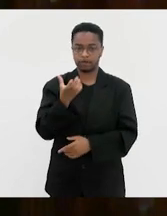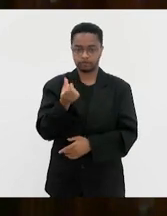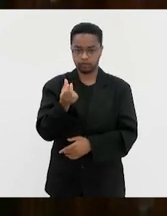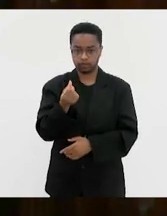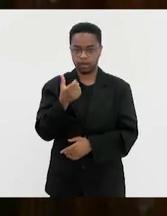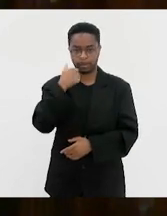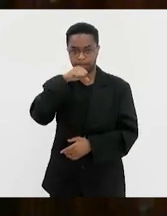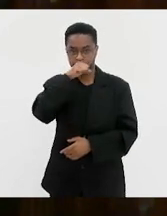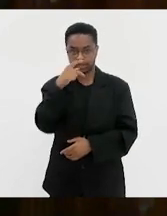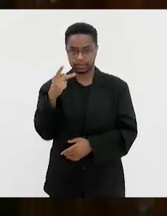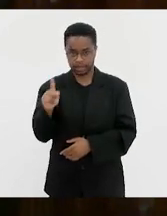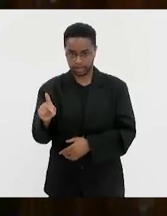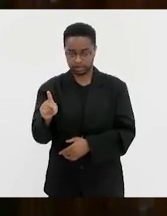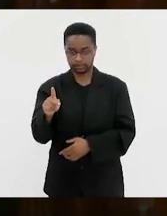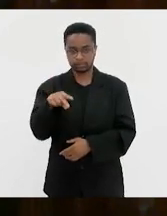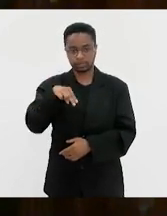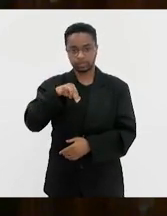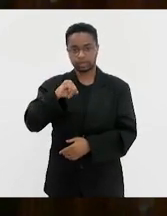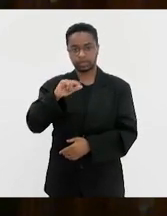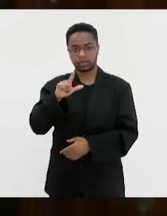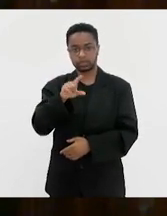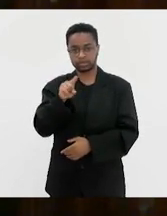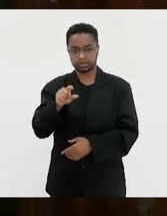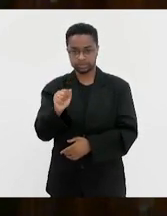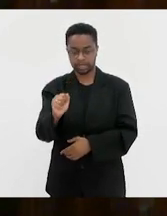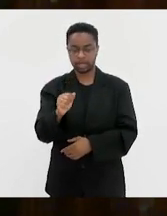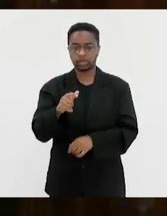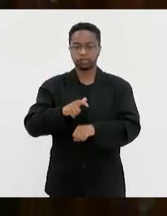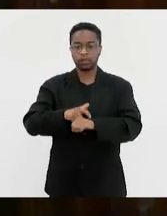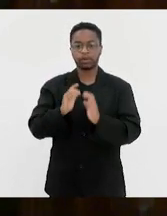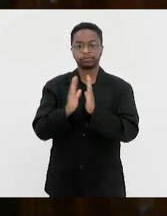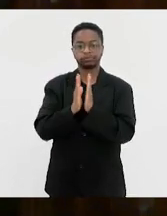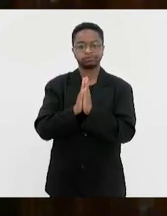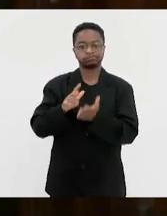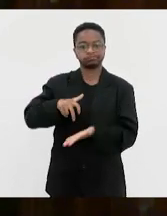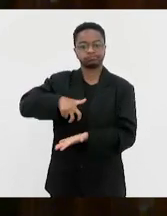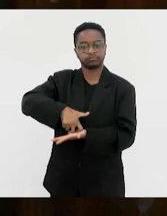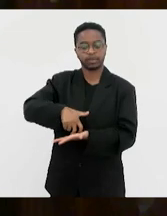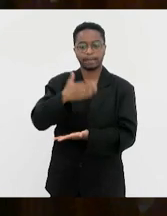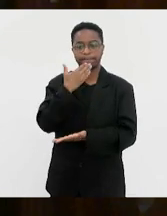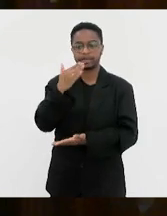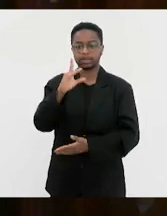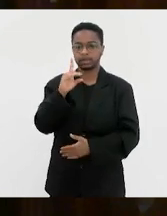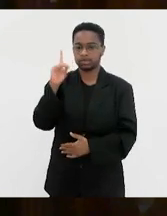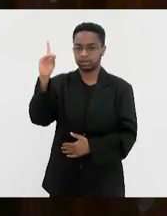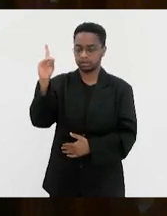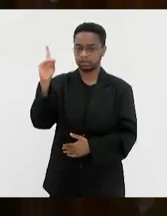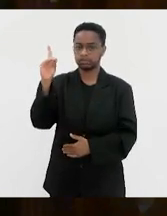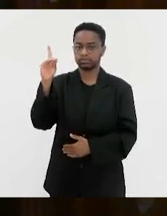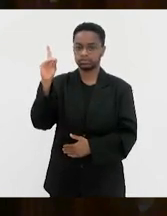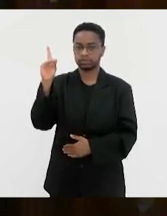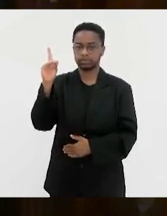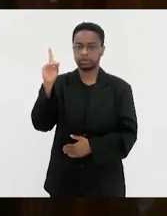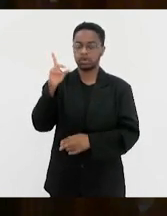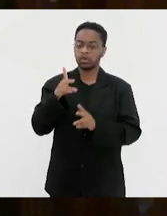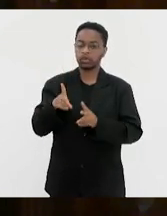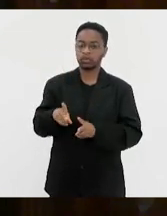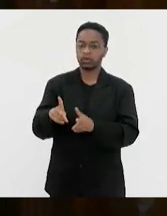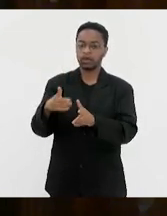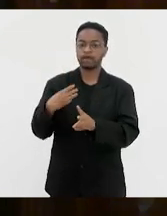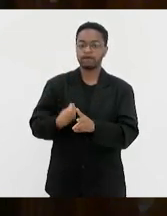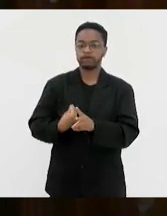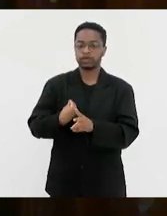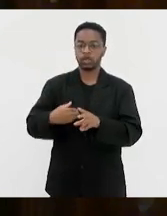Nilza, nessa prece que ela fazia de joelho, pedindo para Deus que mantivesse o filho longe do